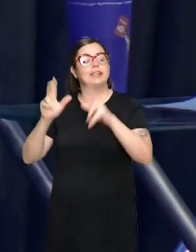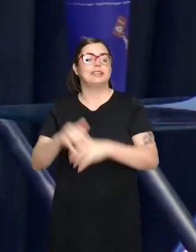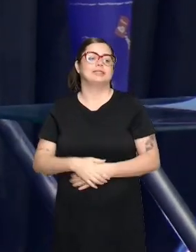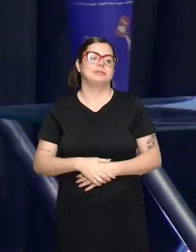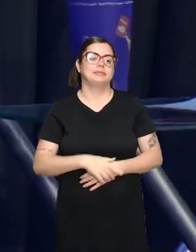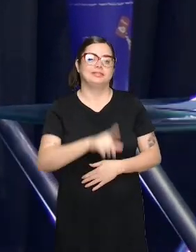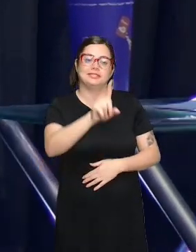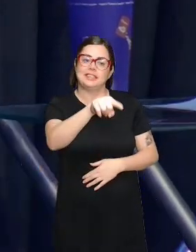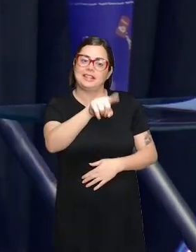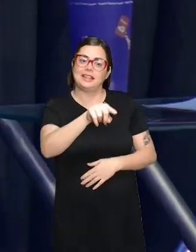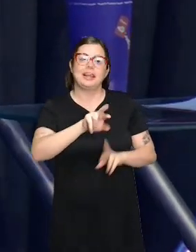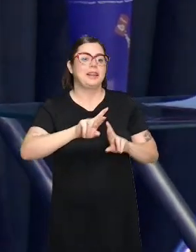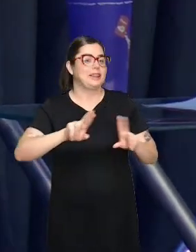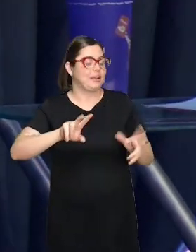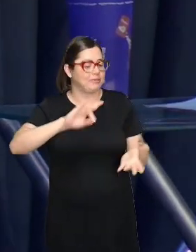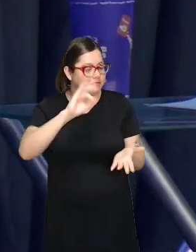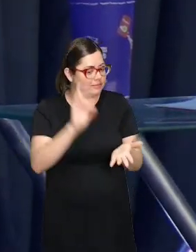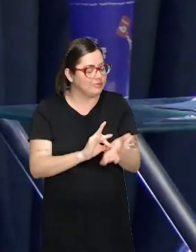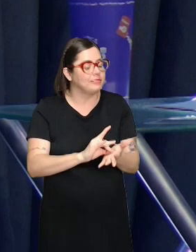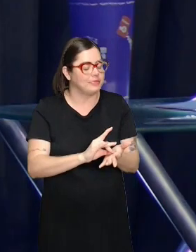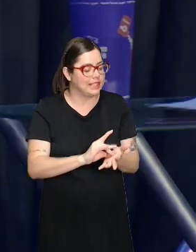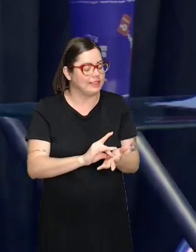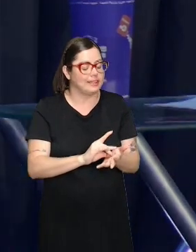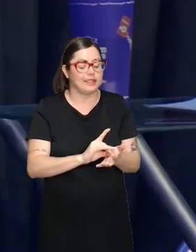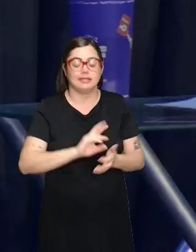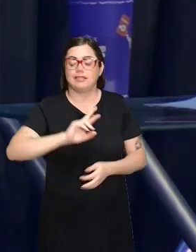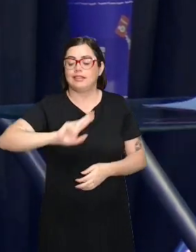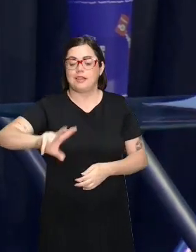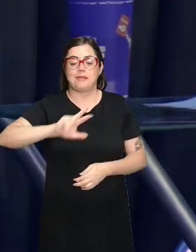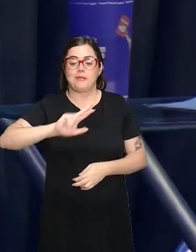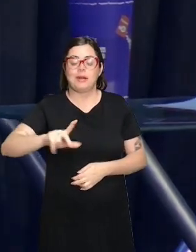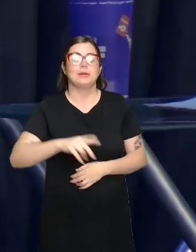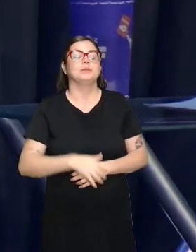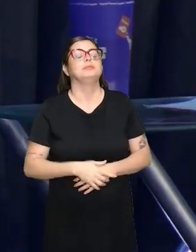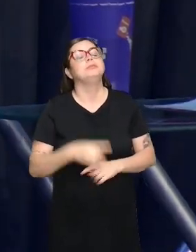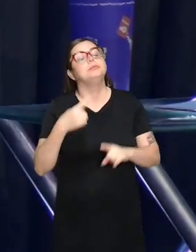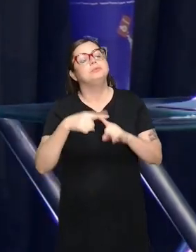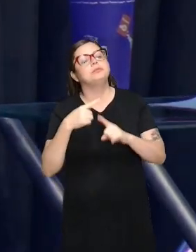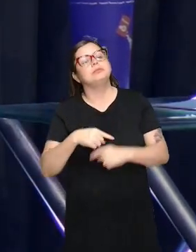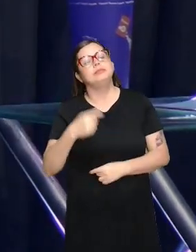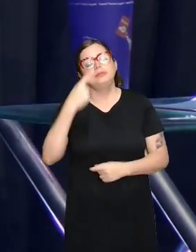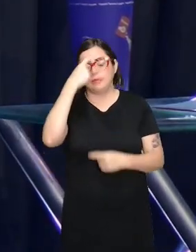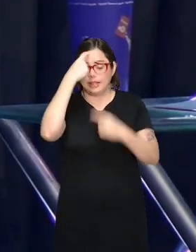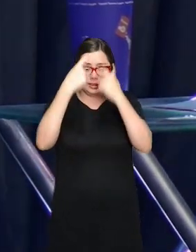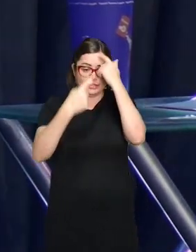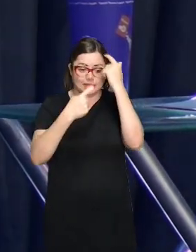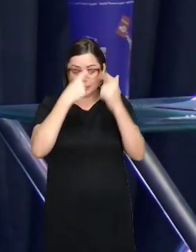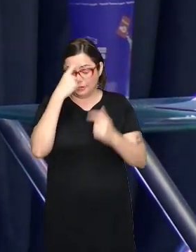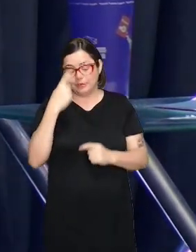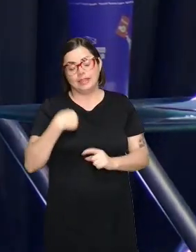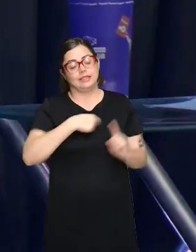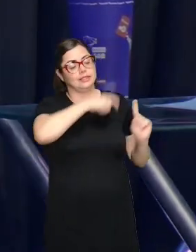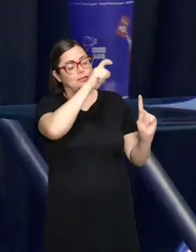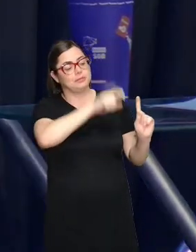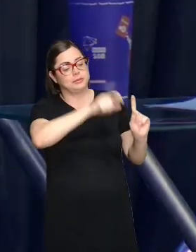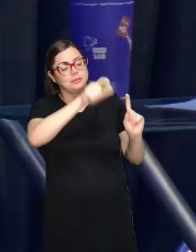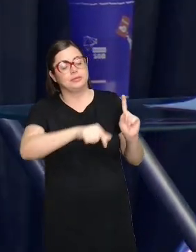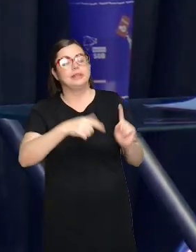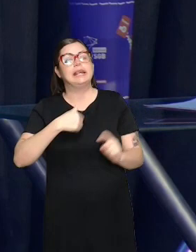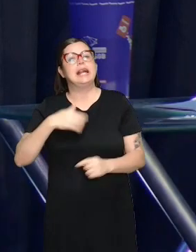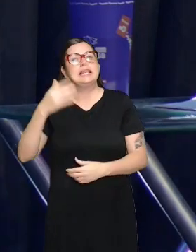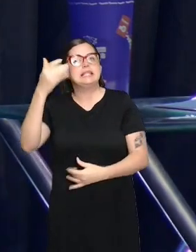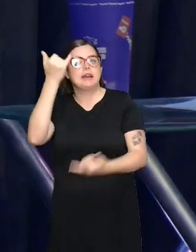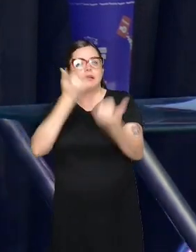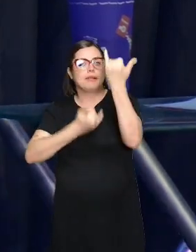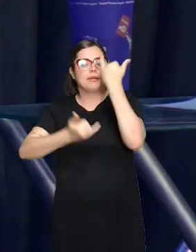bem assim mesmo. É que os estereótipos, né, os vieses inconscientes acabam tomando conta da nossa mente. Quando eu